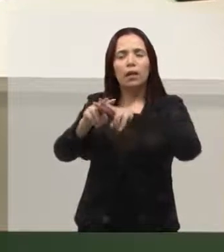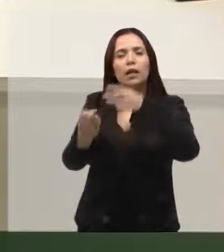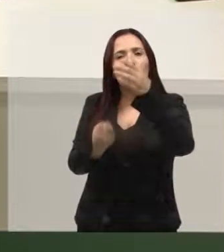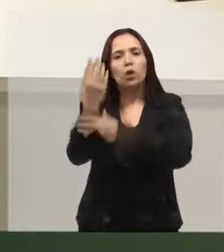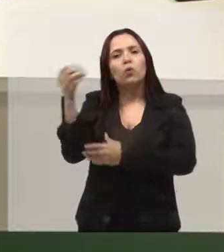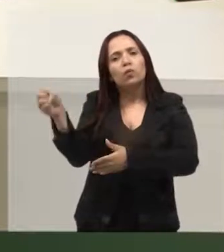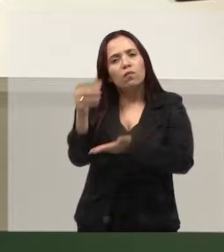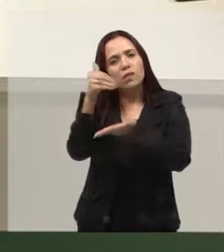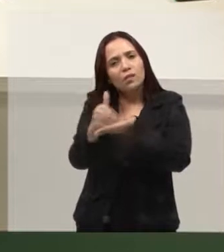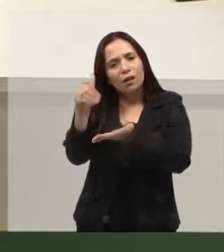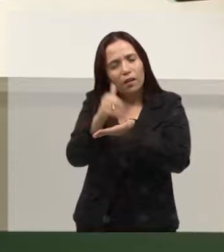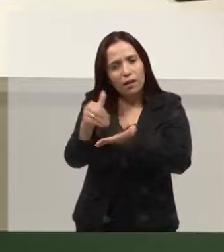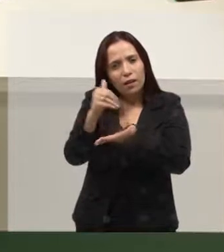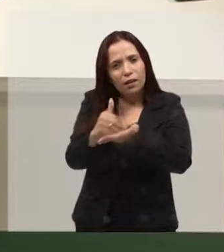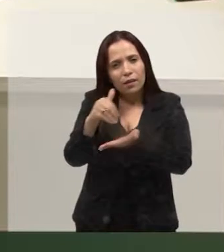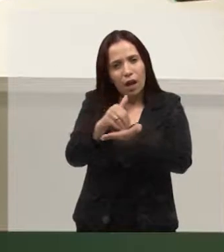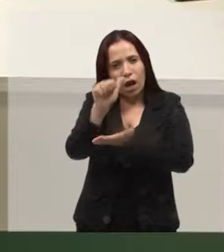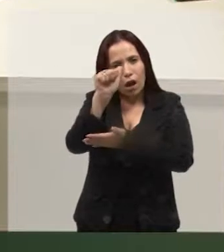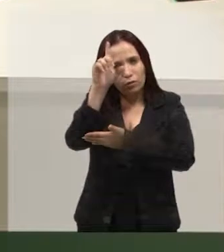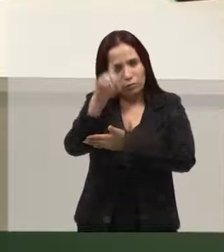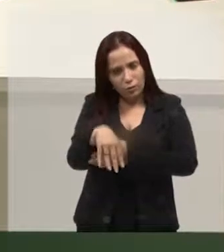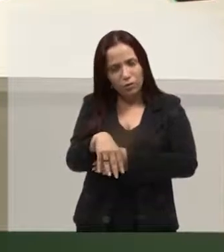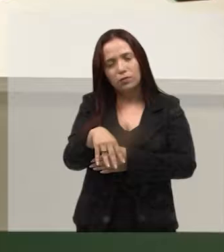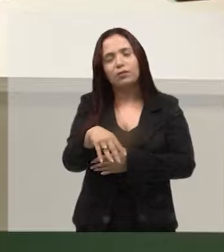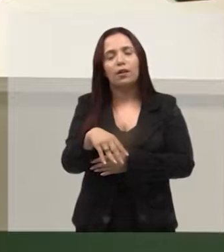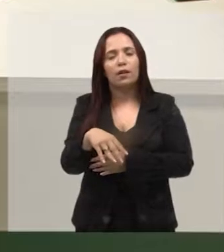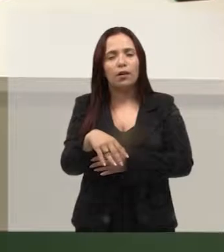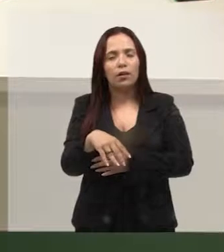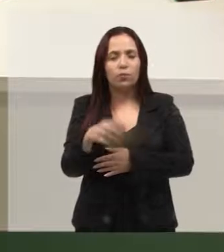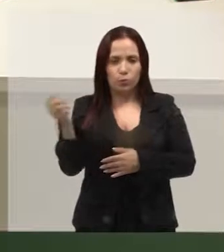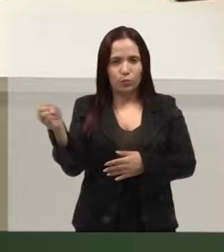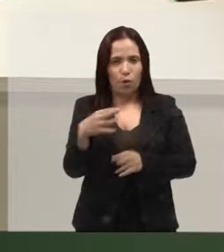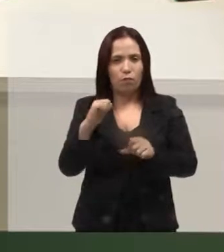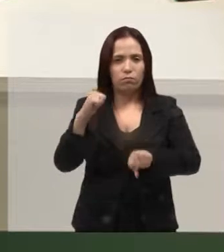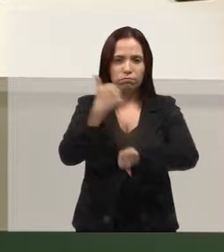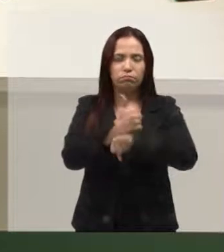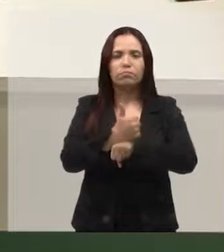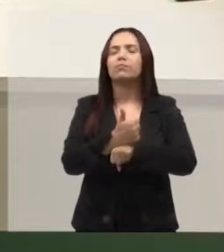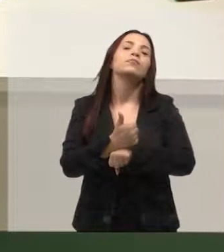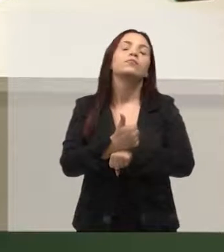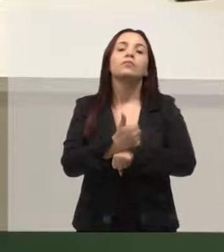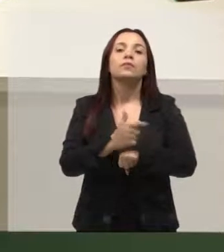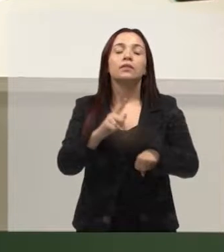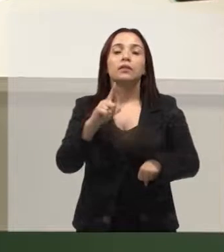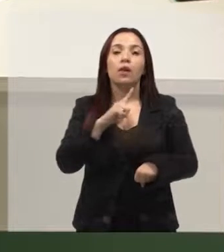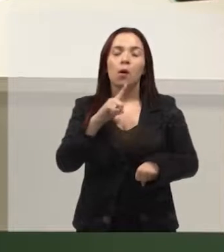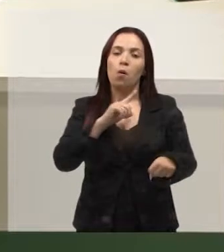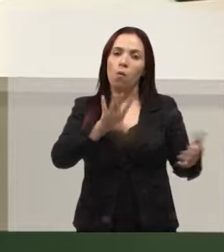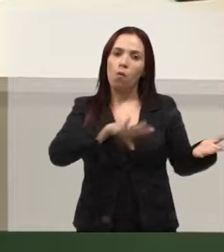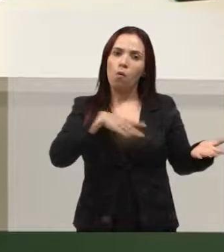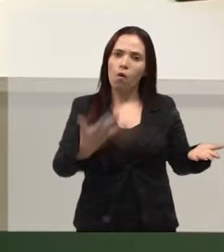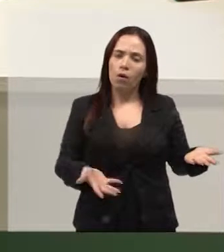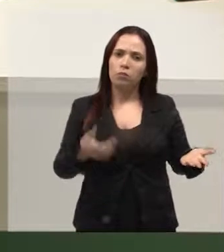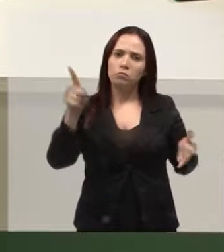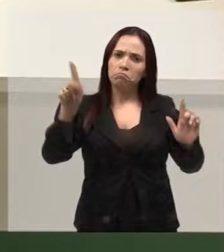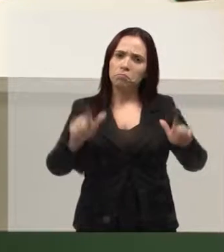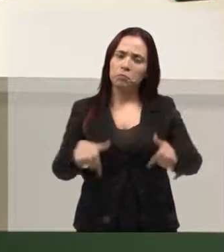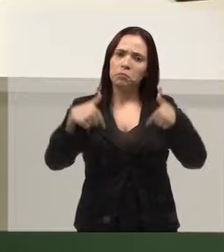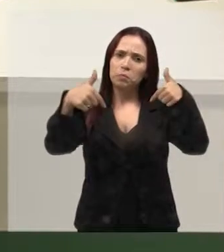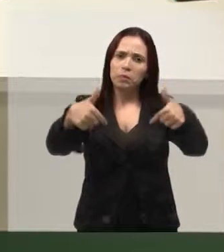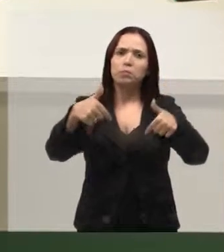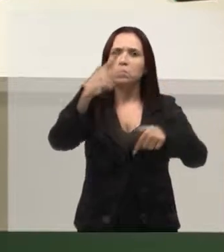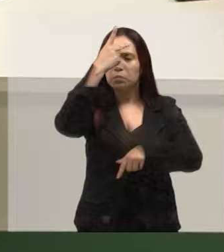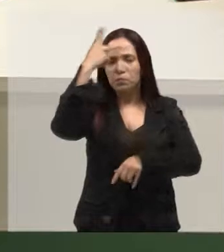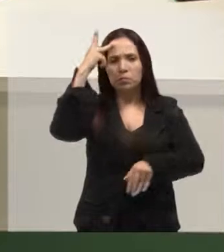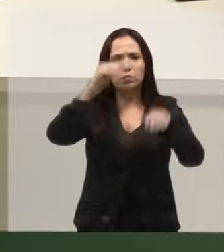Secretaria de Administração Penitenciária, trazendo um novo secretário, e ele teve a coragem de fazer esse enfrentamento, muita gente cobrou,